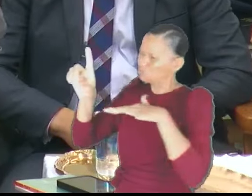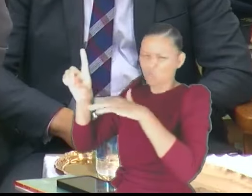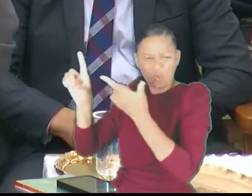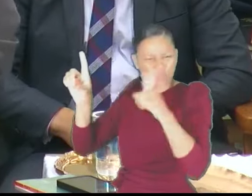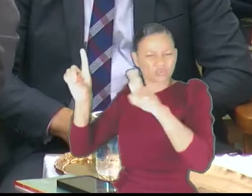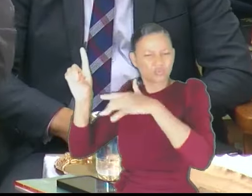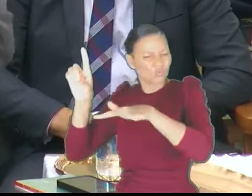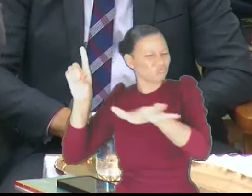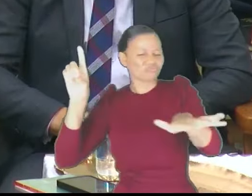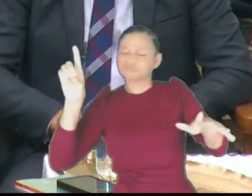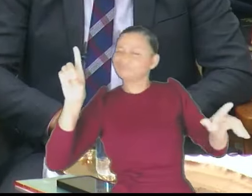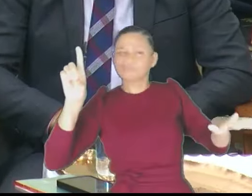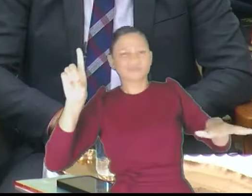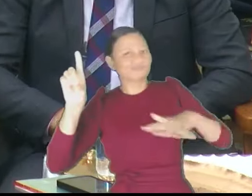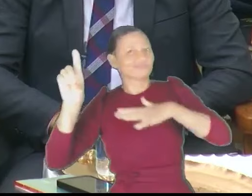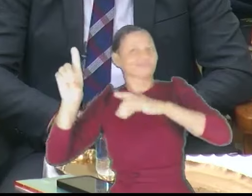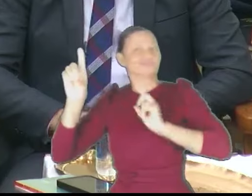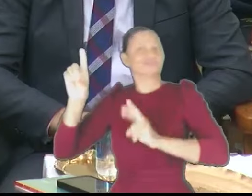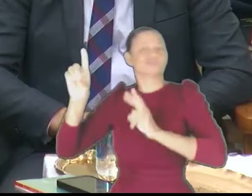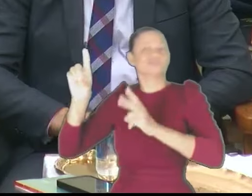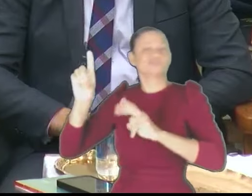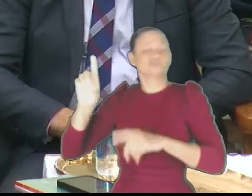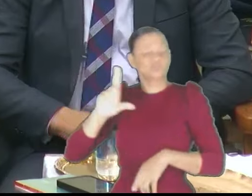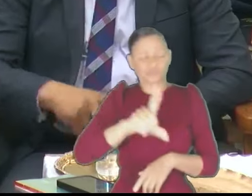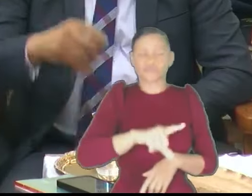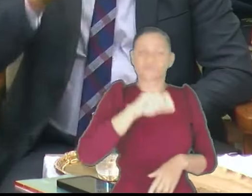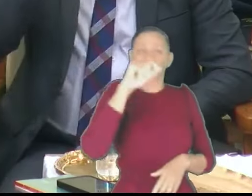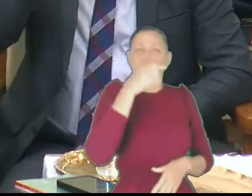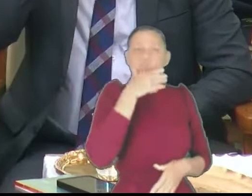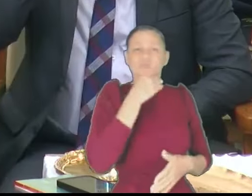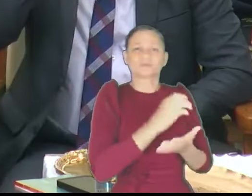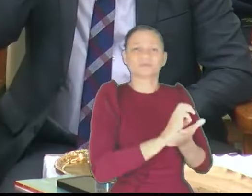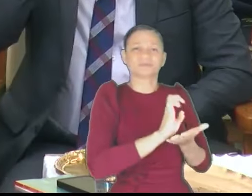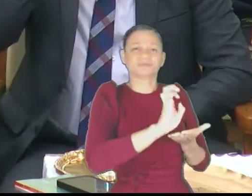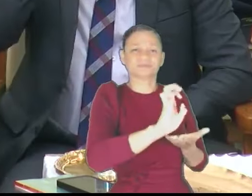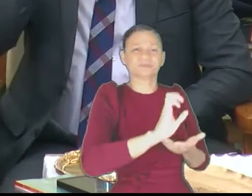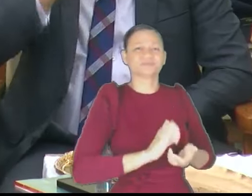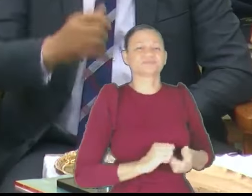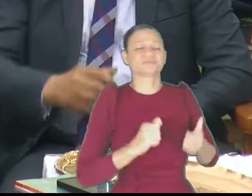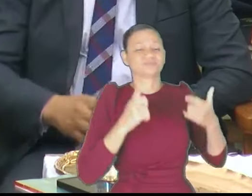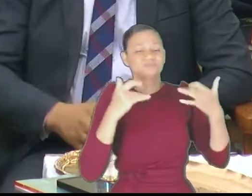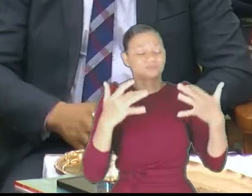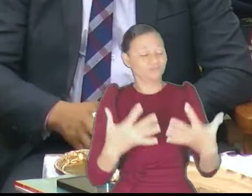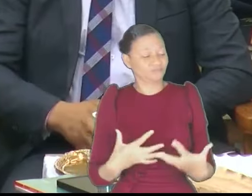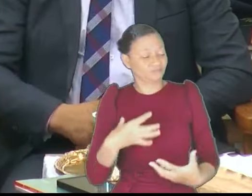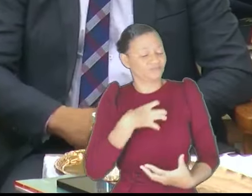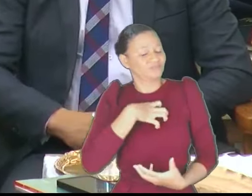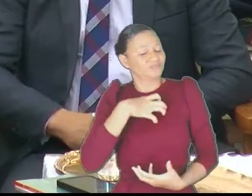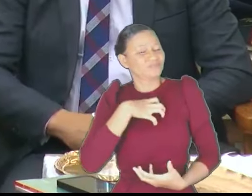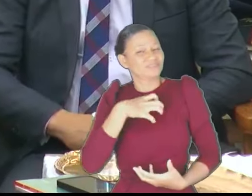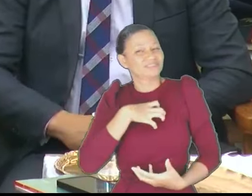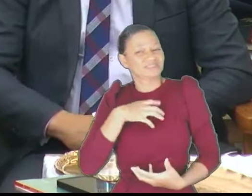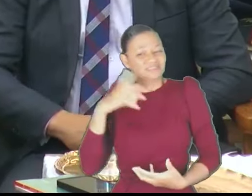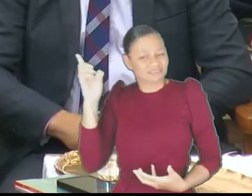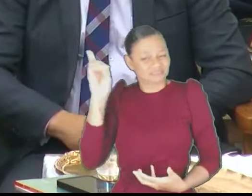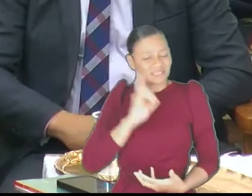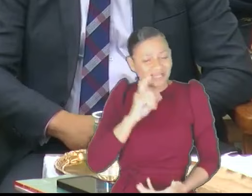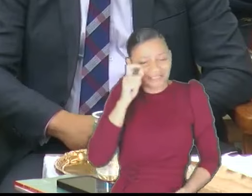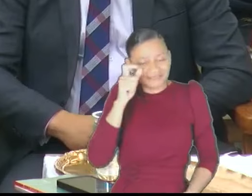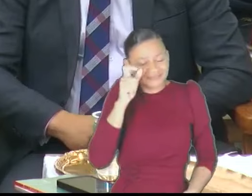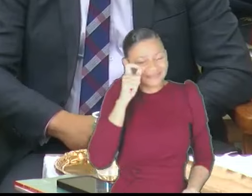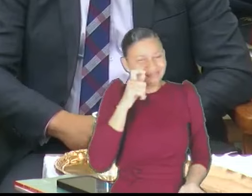outra. Aí Deus levanta Elias, e Elias chega inspirado por Deus, mas é interessante